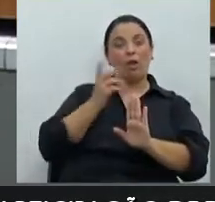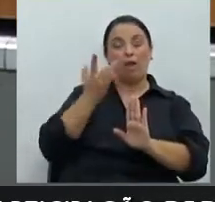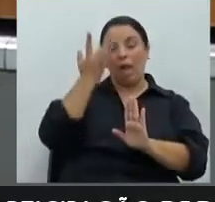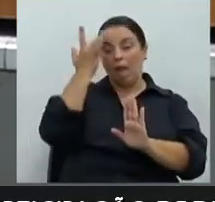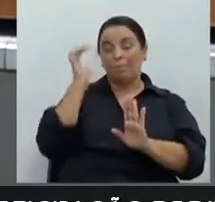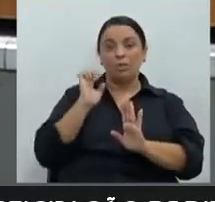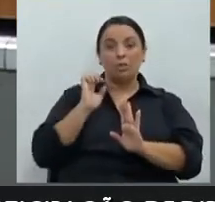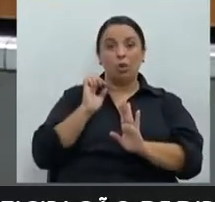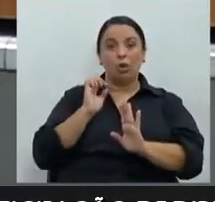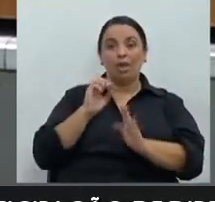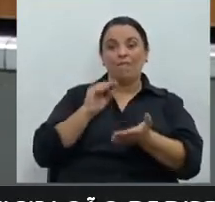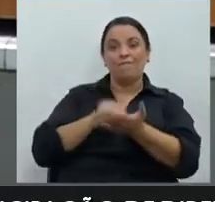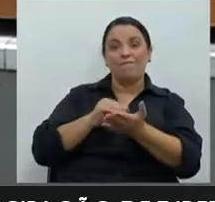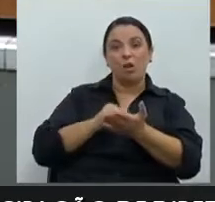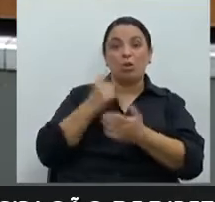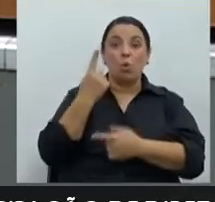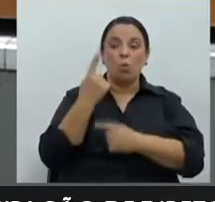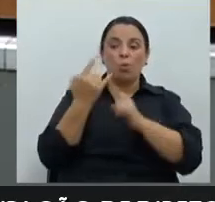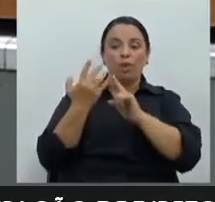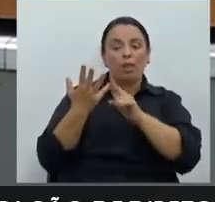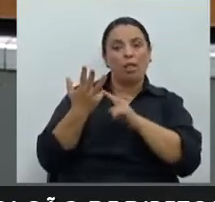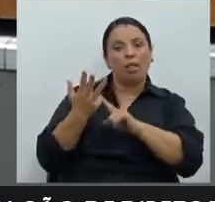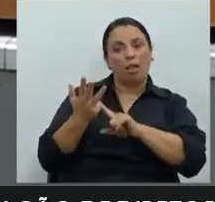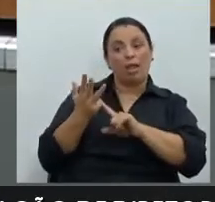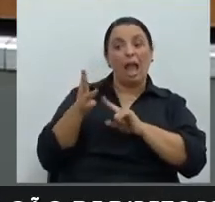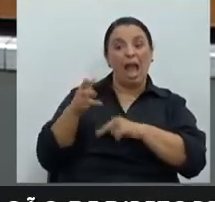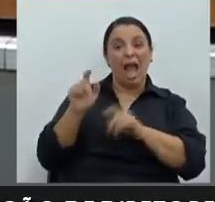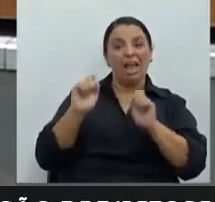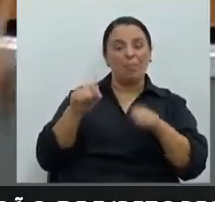ou dois dedos, ah, não, esse dá para